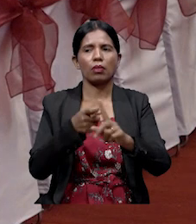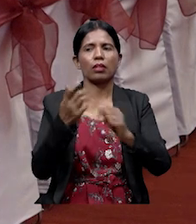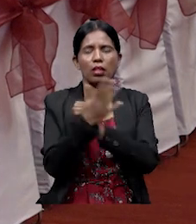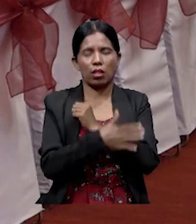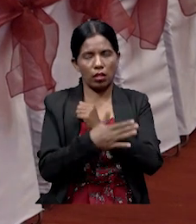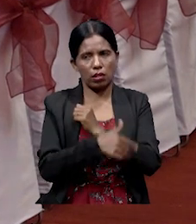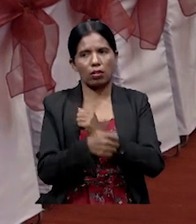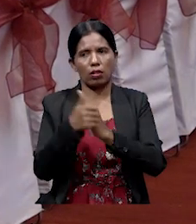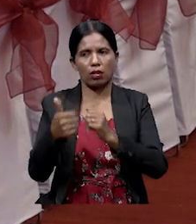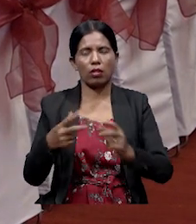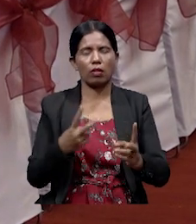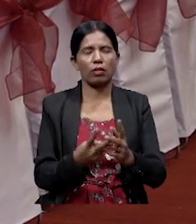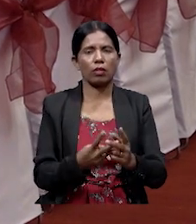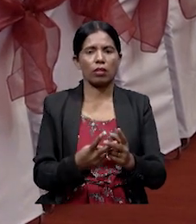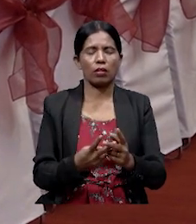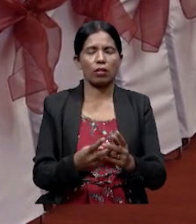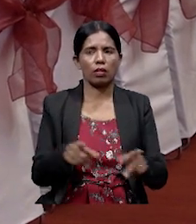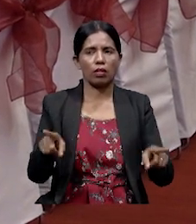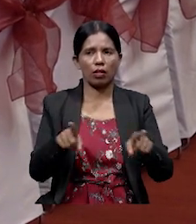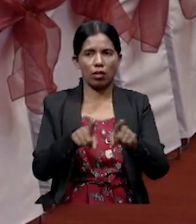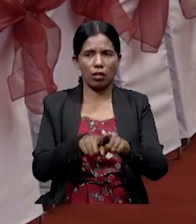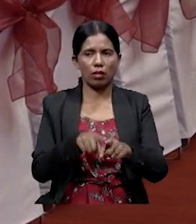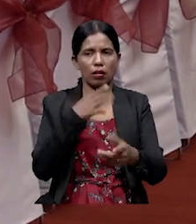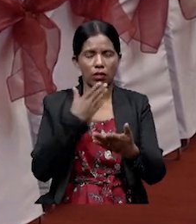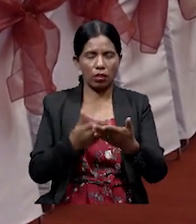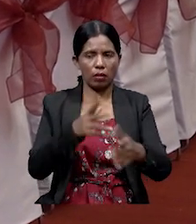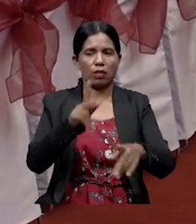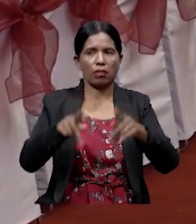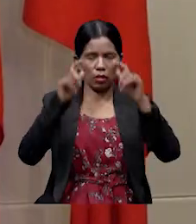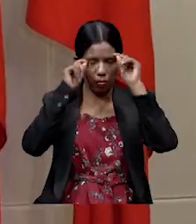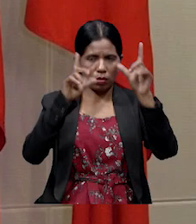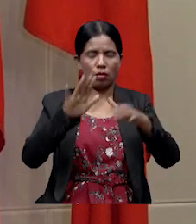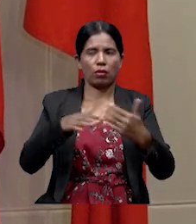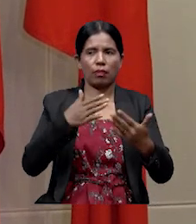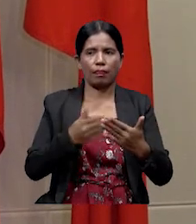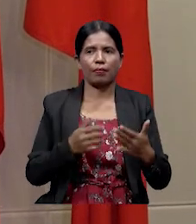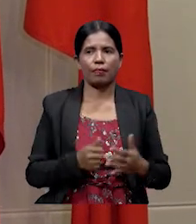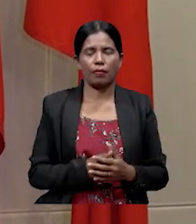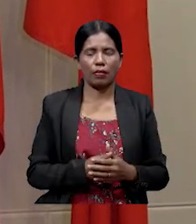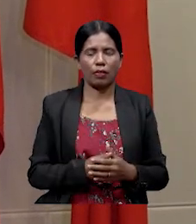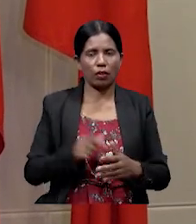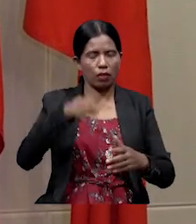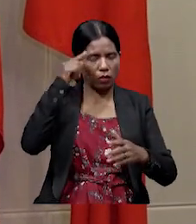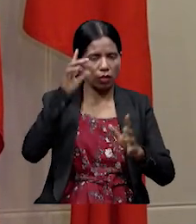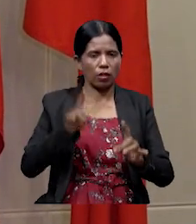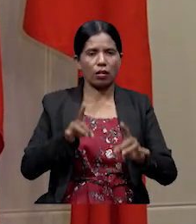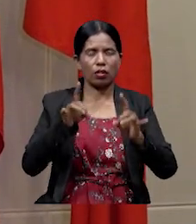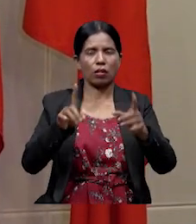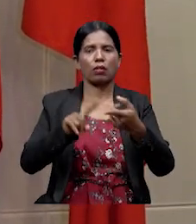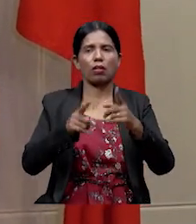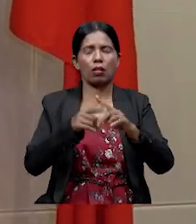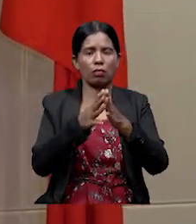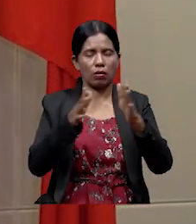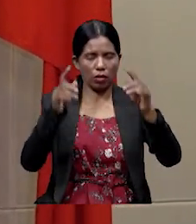oi, no valor xelo nebe sai comum ba timoroansira. Governador-Geral da Austrália, no dar belo um bo Timor-Leste